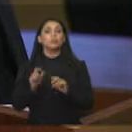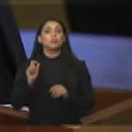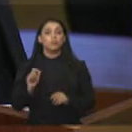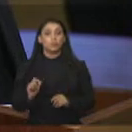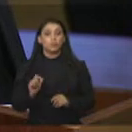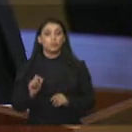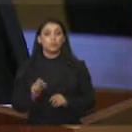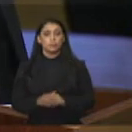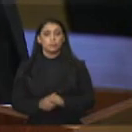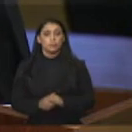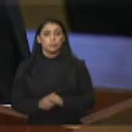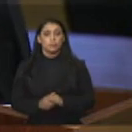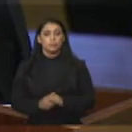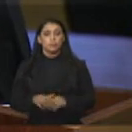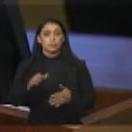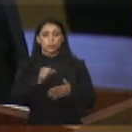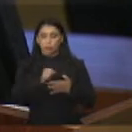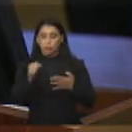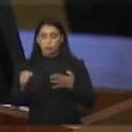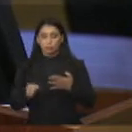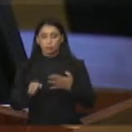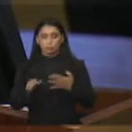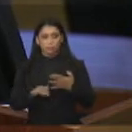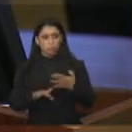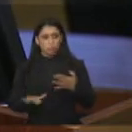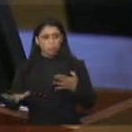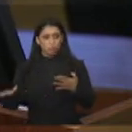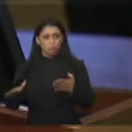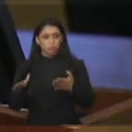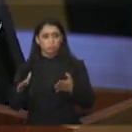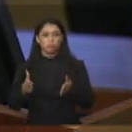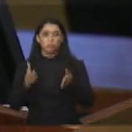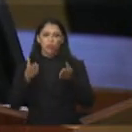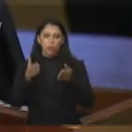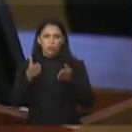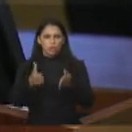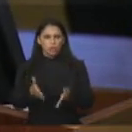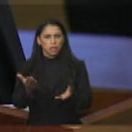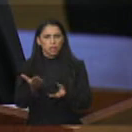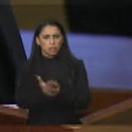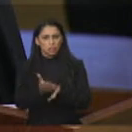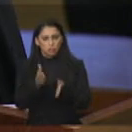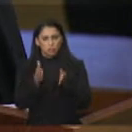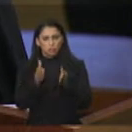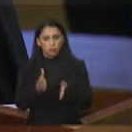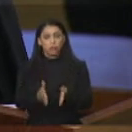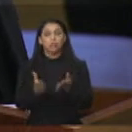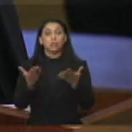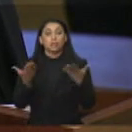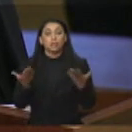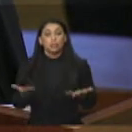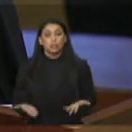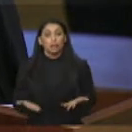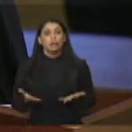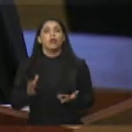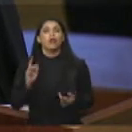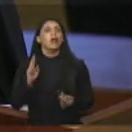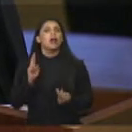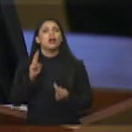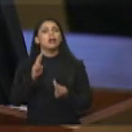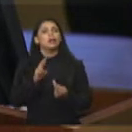em sede de jurisdição concentrada. As razões que inspiram